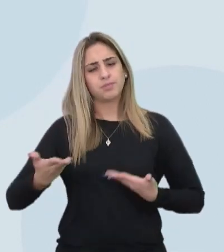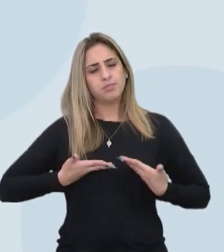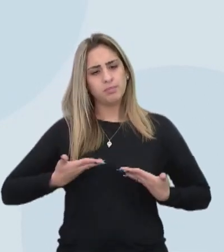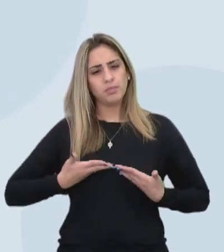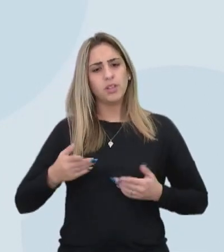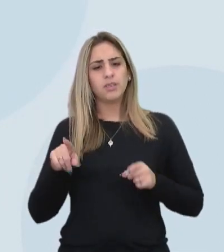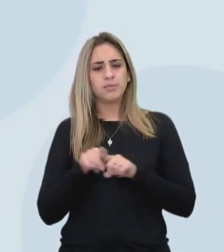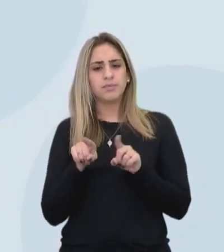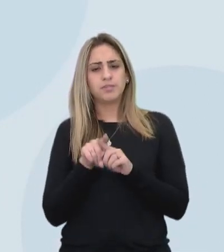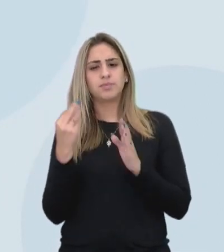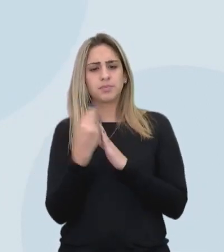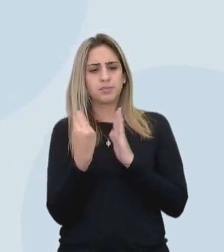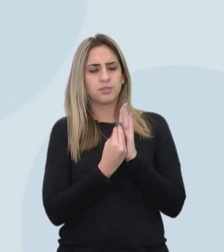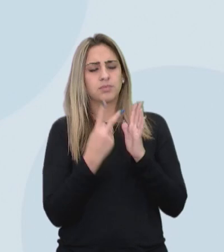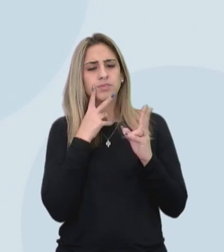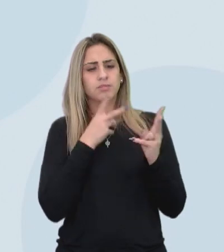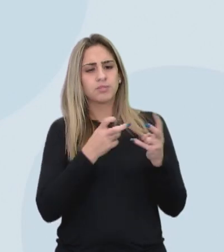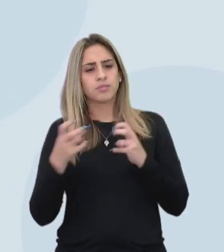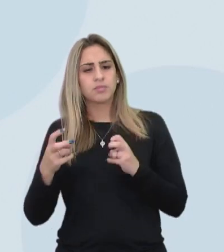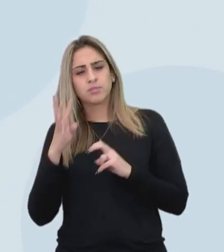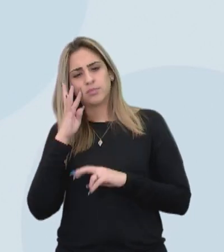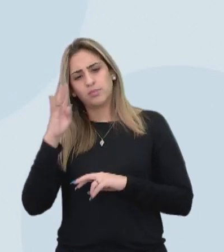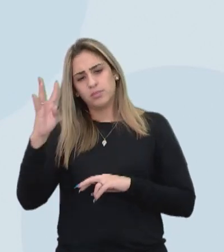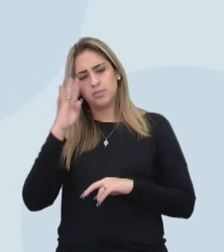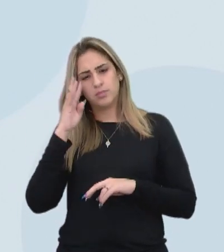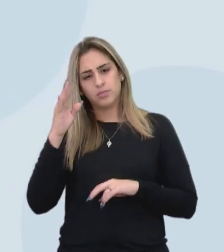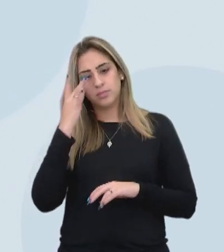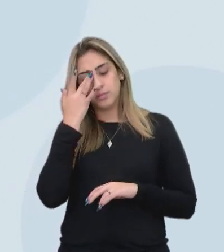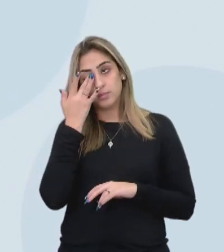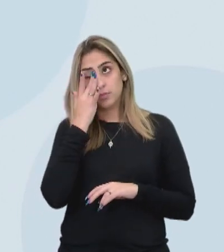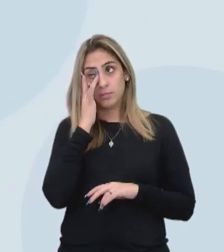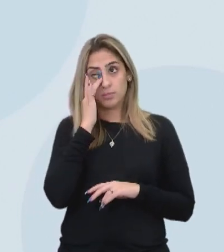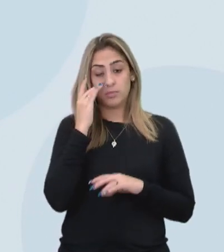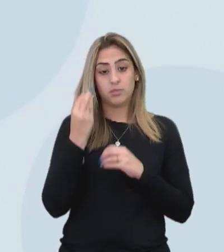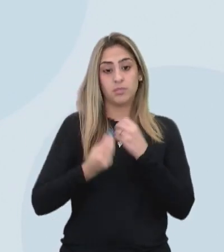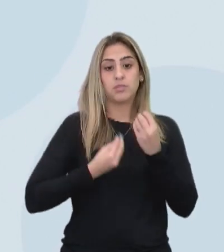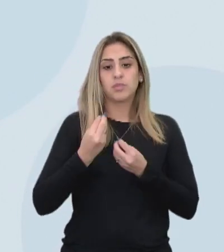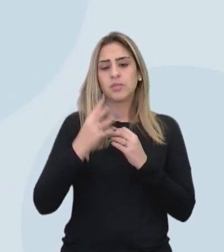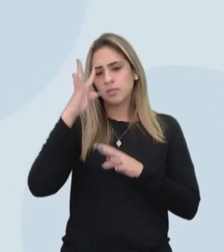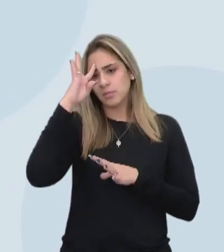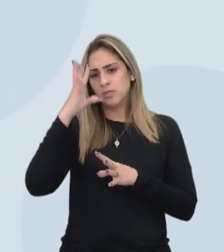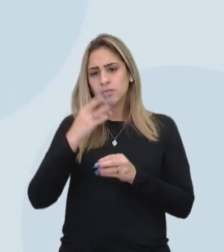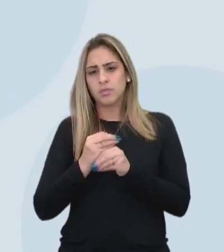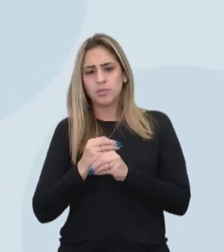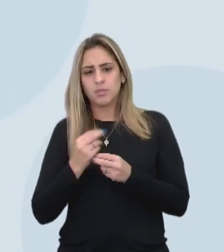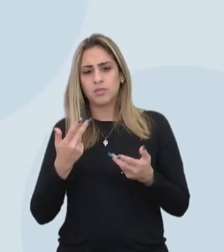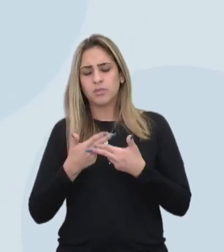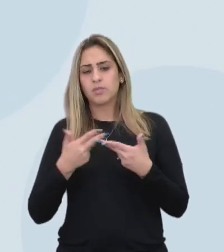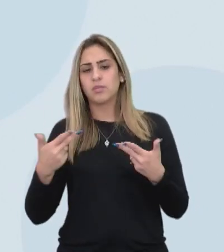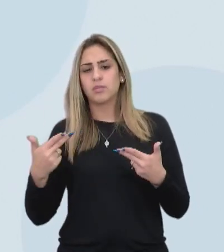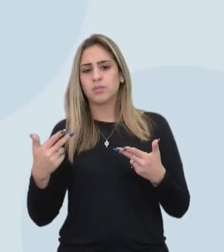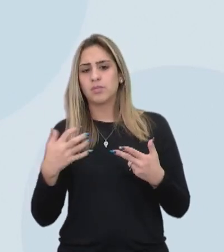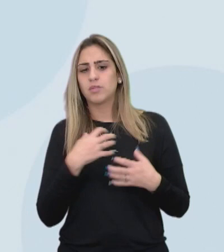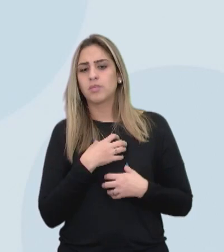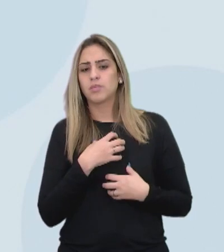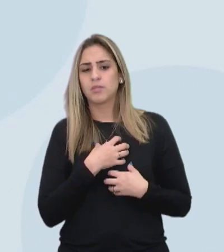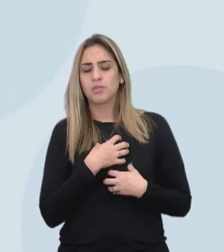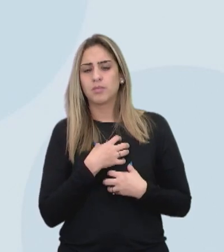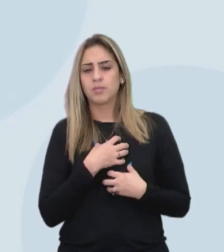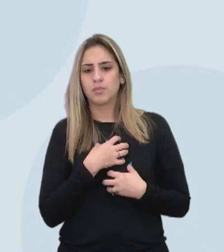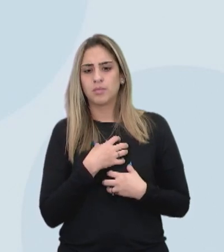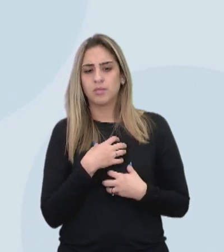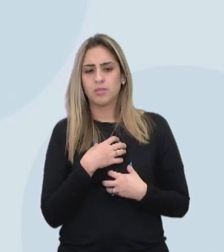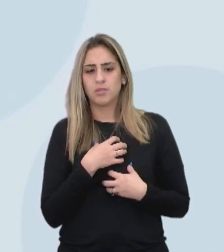colegas, registrando suas impressões e reflexões. Reflitam sobre como compreendem os efeitos de sentidos